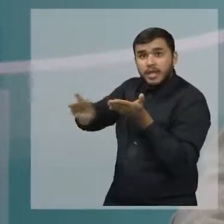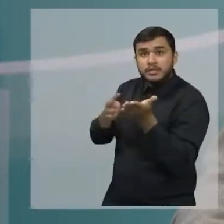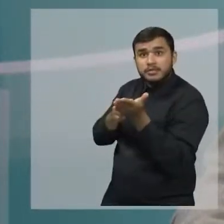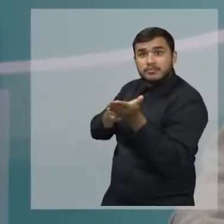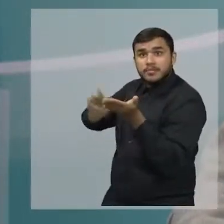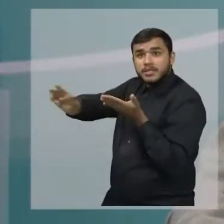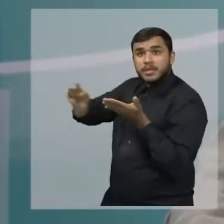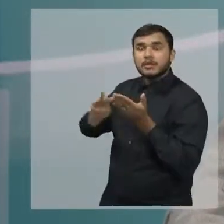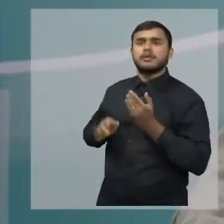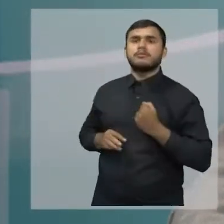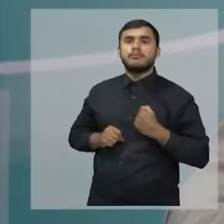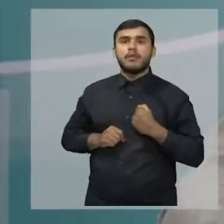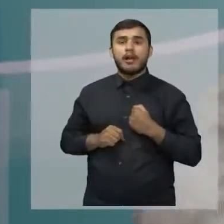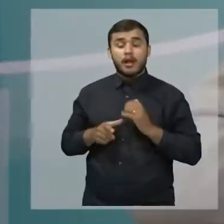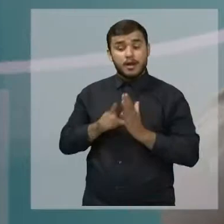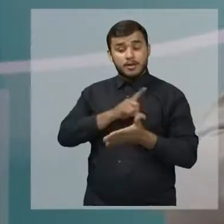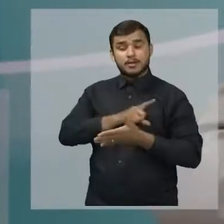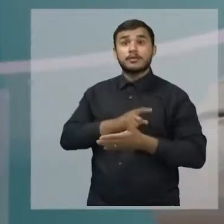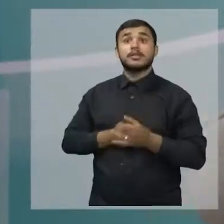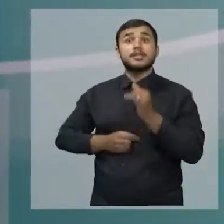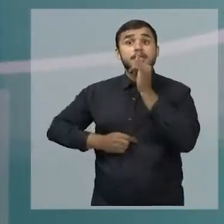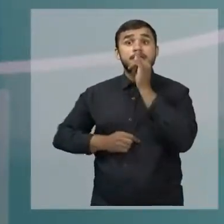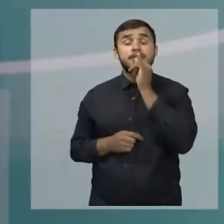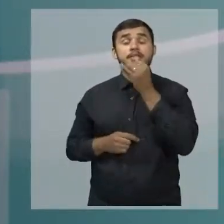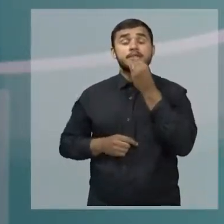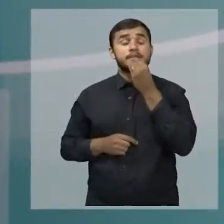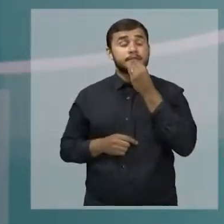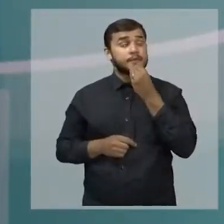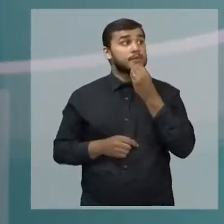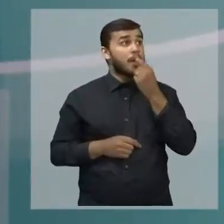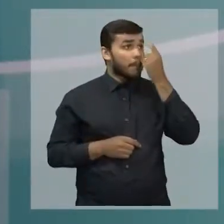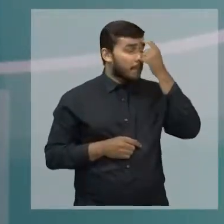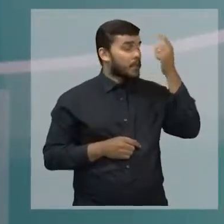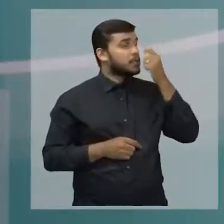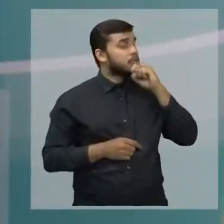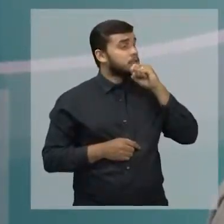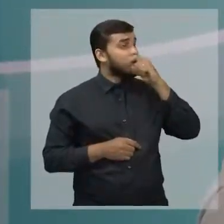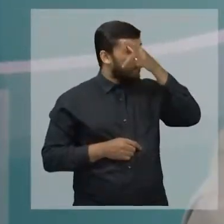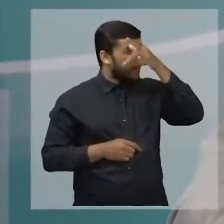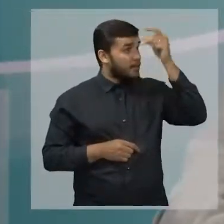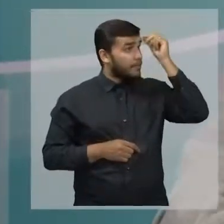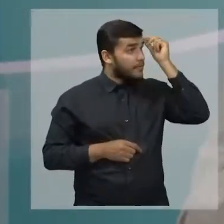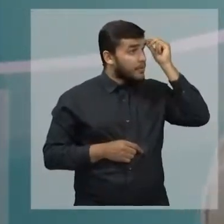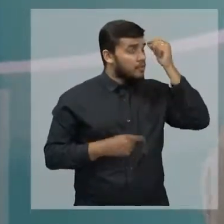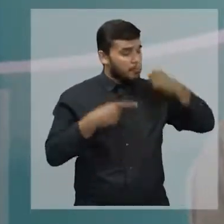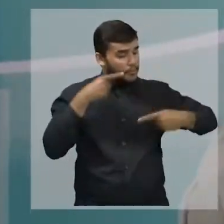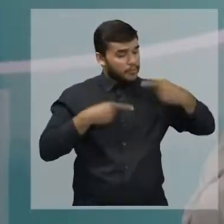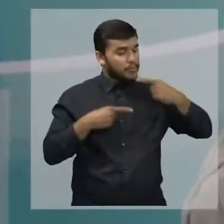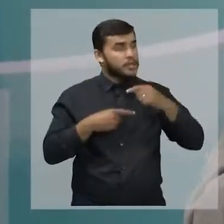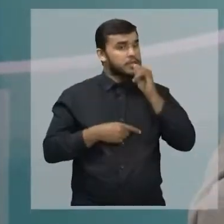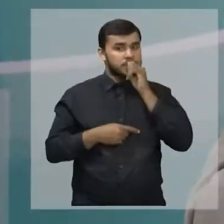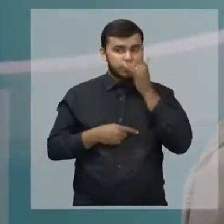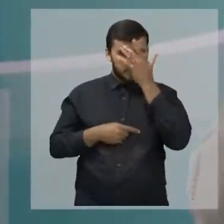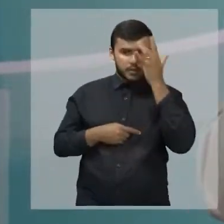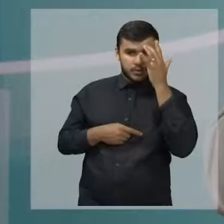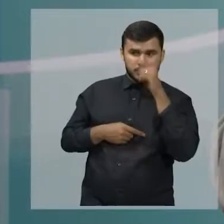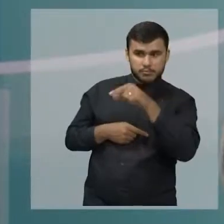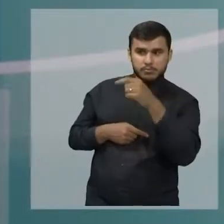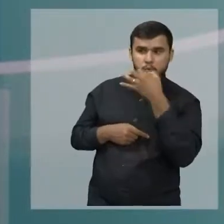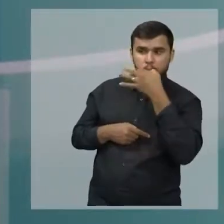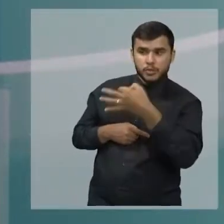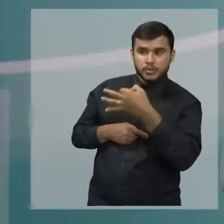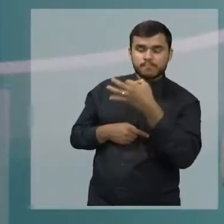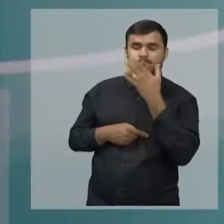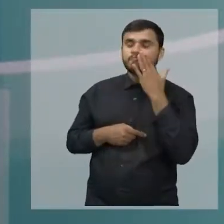política pública, né? Como política pública, o prefeito saber exatamente o que a pessoa pensa e tentar ajudar seria ótimo. Mas eles fazem o quê? Você tem